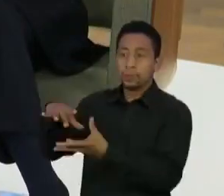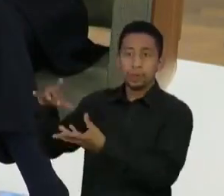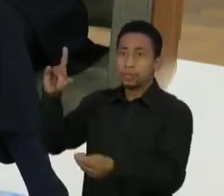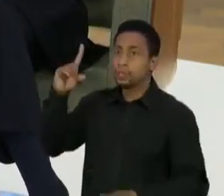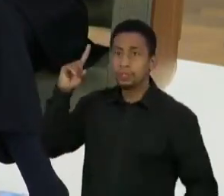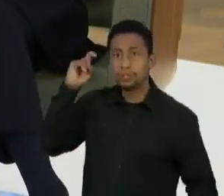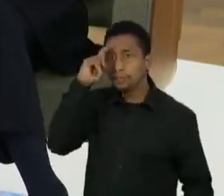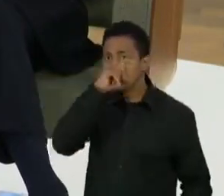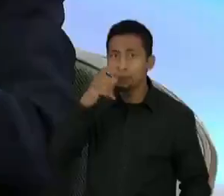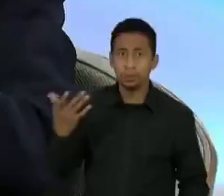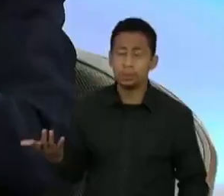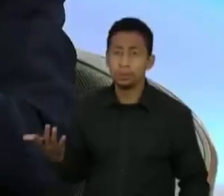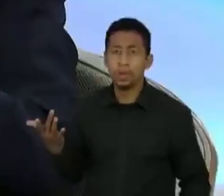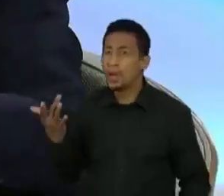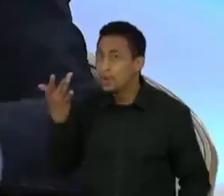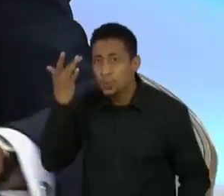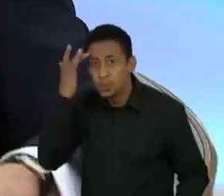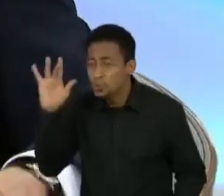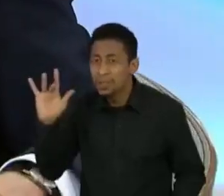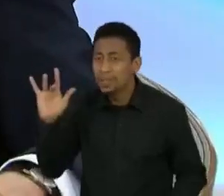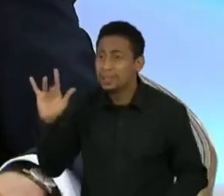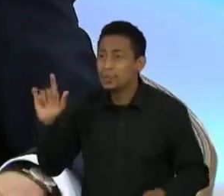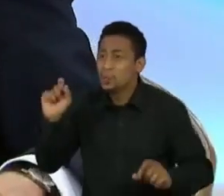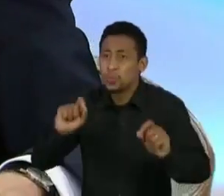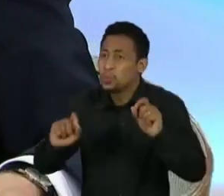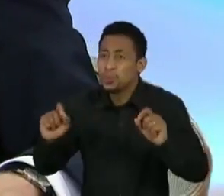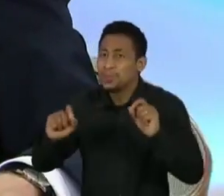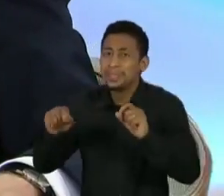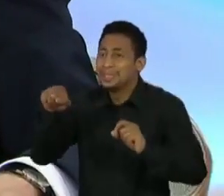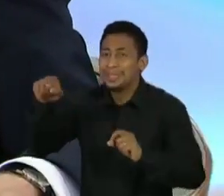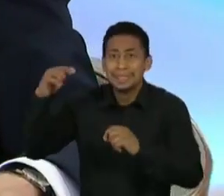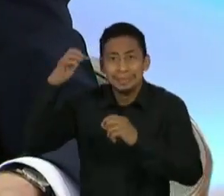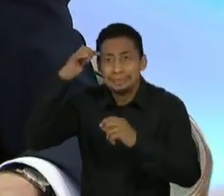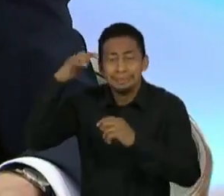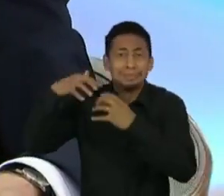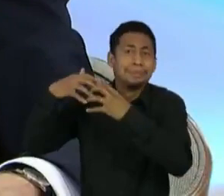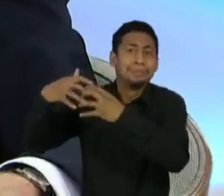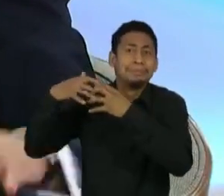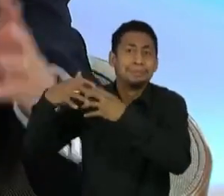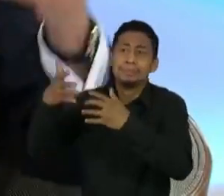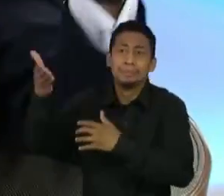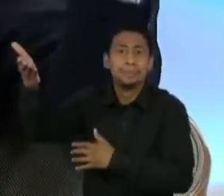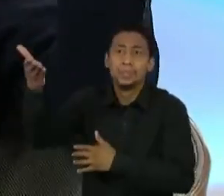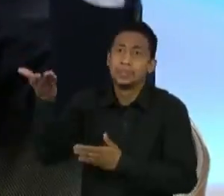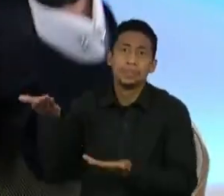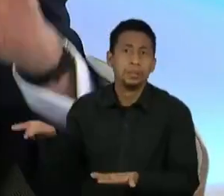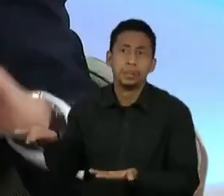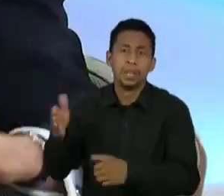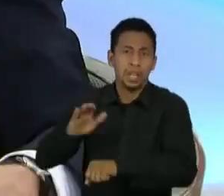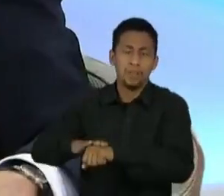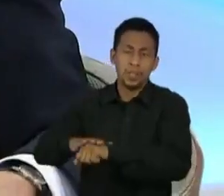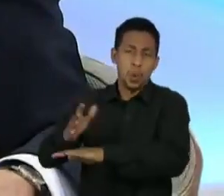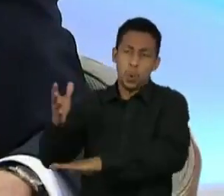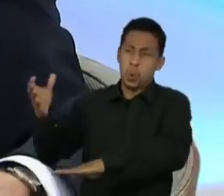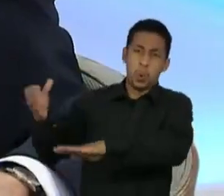passa na cabeça deles, não sei dizer, mas se ele pensa aquilo que se chamava